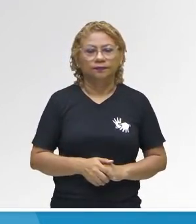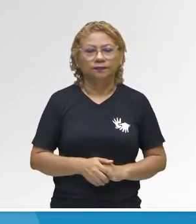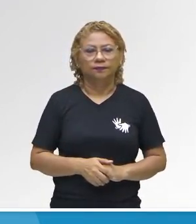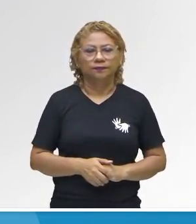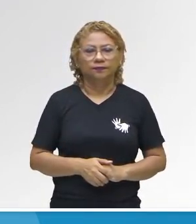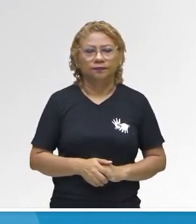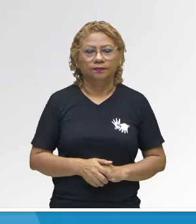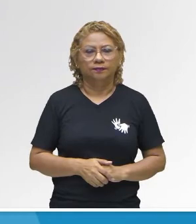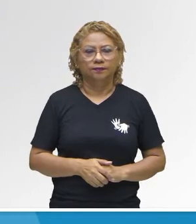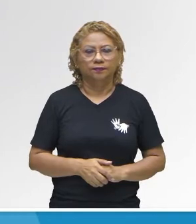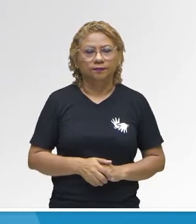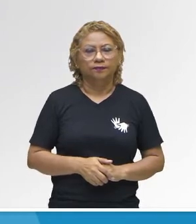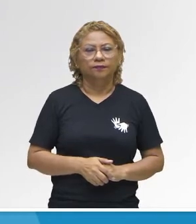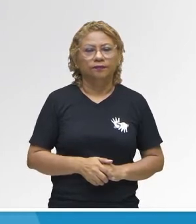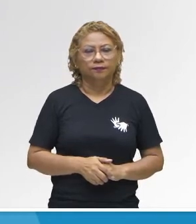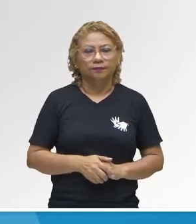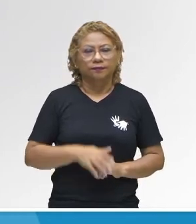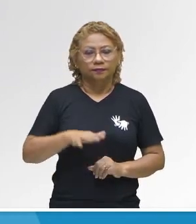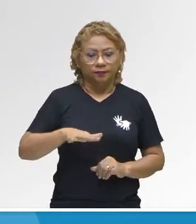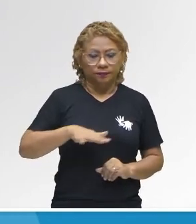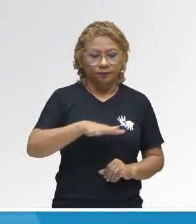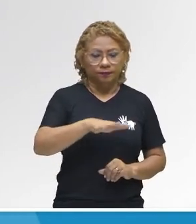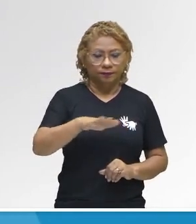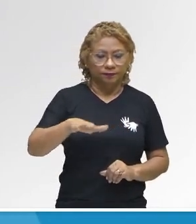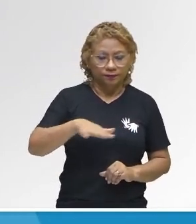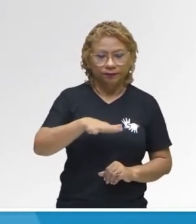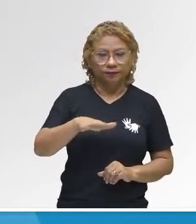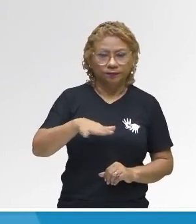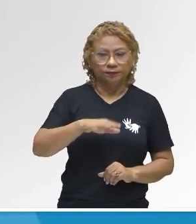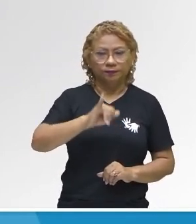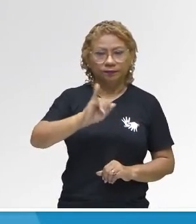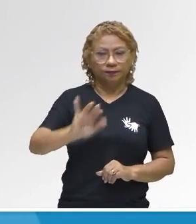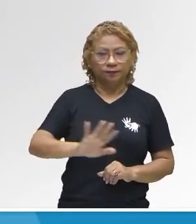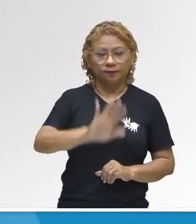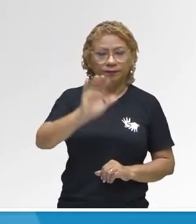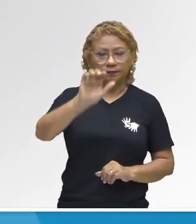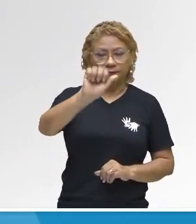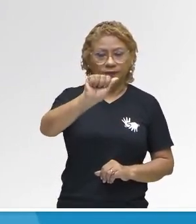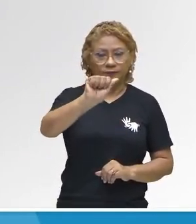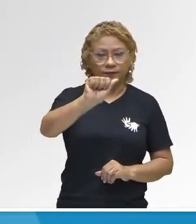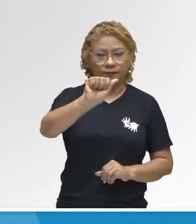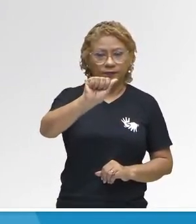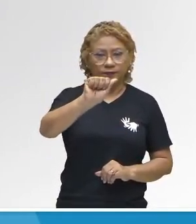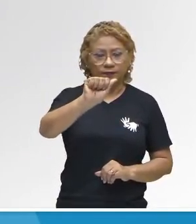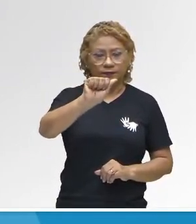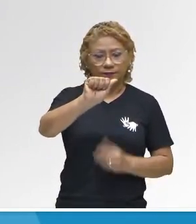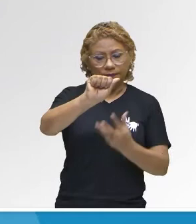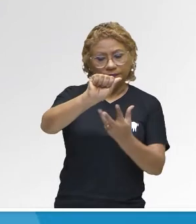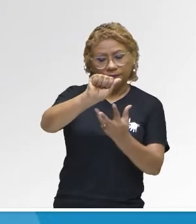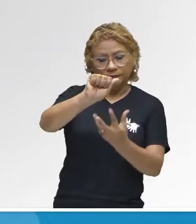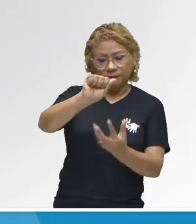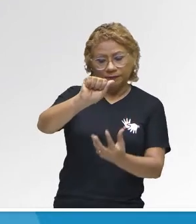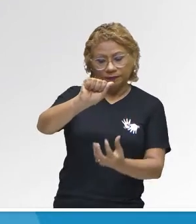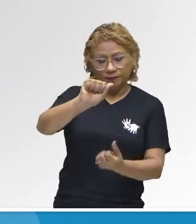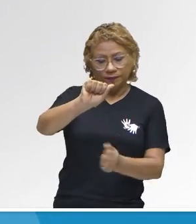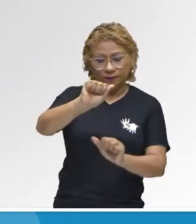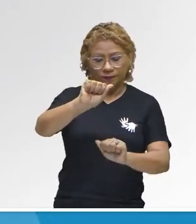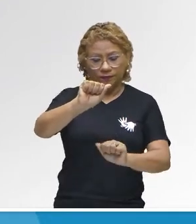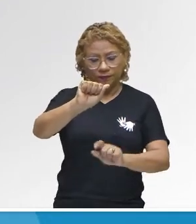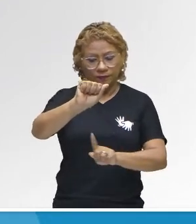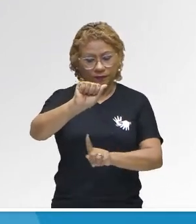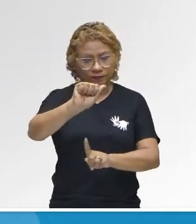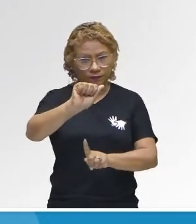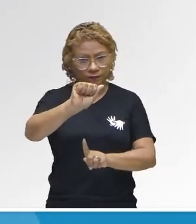E A1 é a sombra desse ponto, tudo bem? Percebam que tudo depende